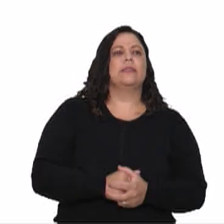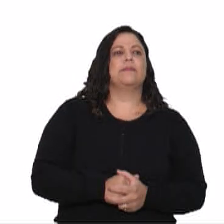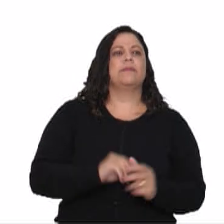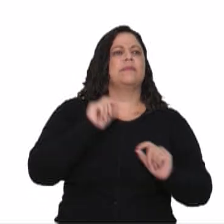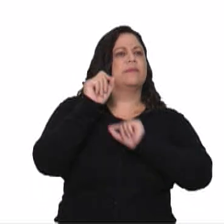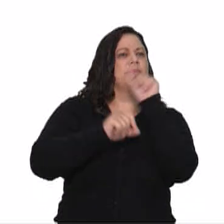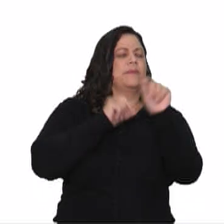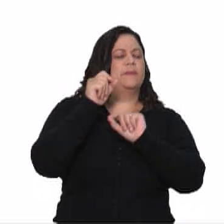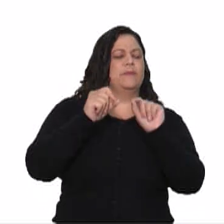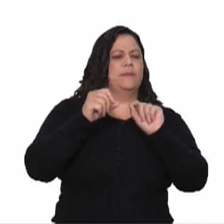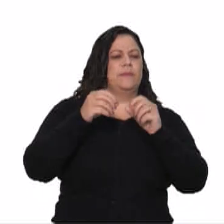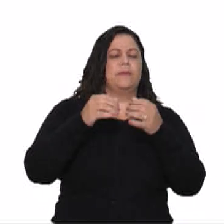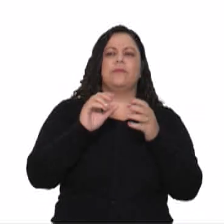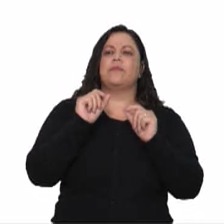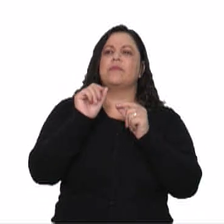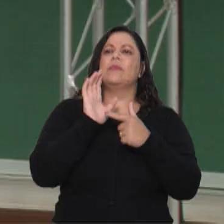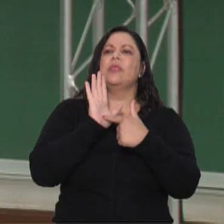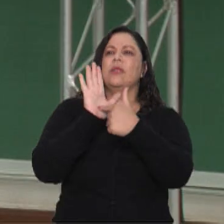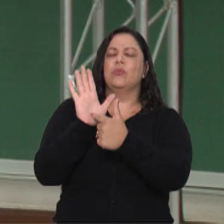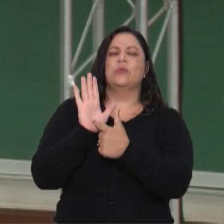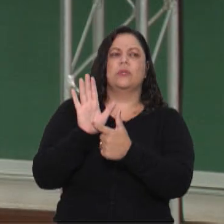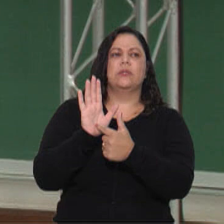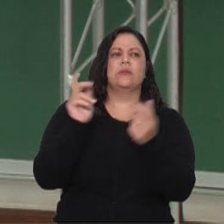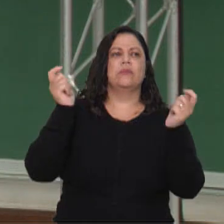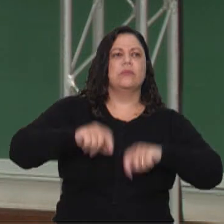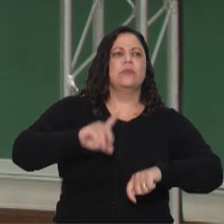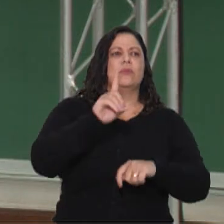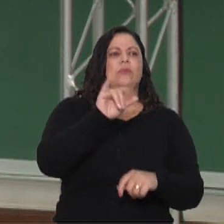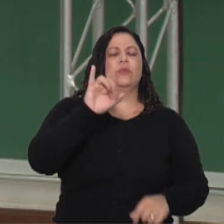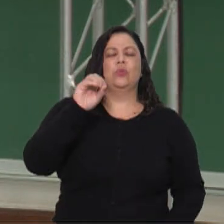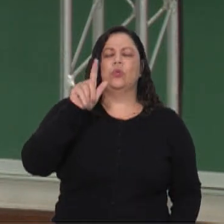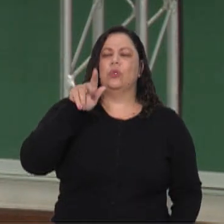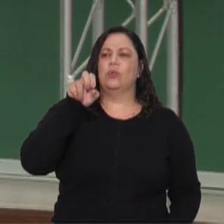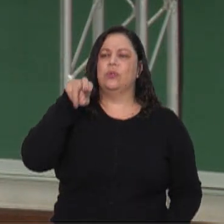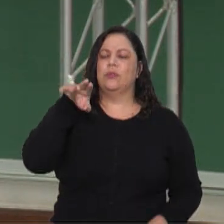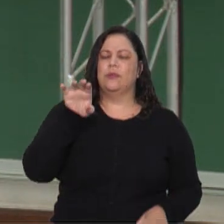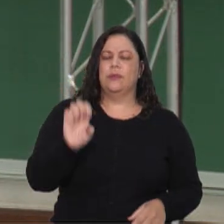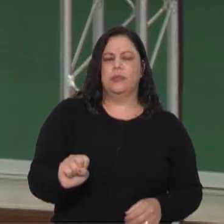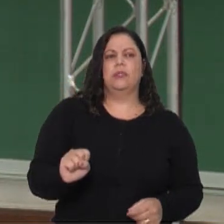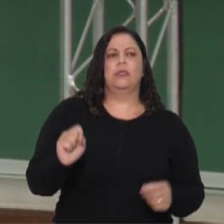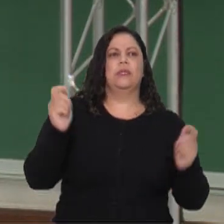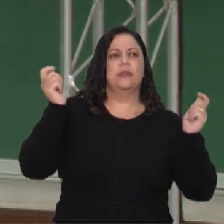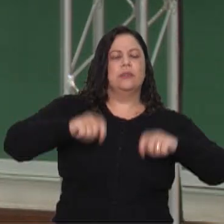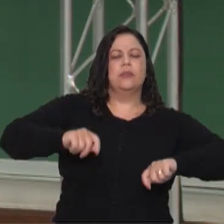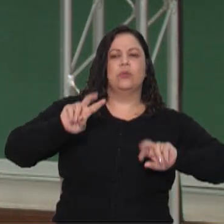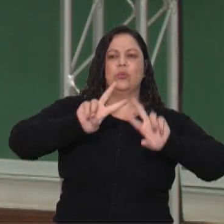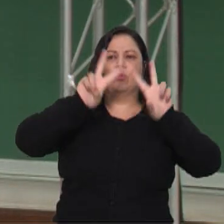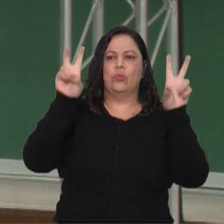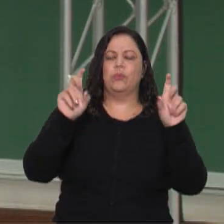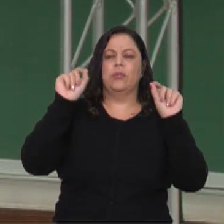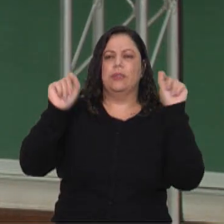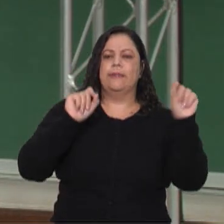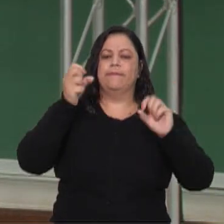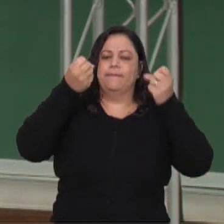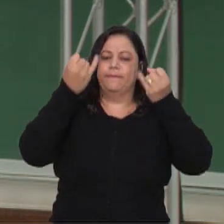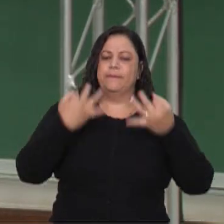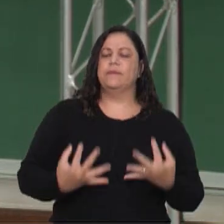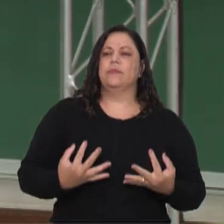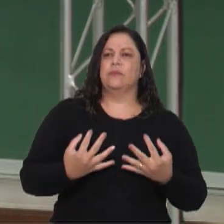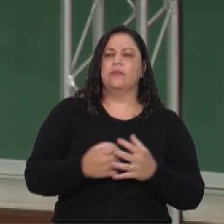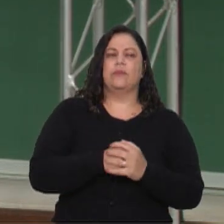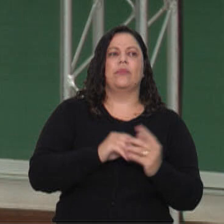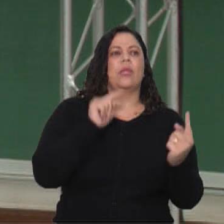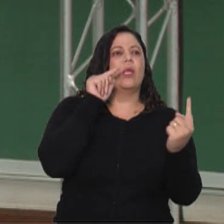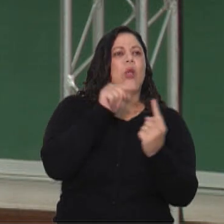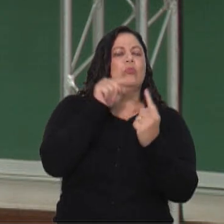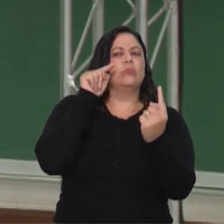doxografia selecionada, que é do filósofo Diógenes Laércio sobre Heráclito. Ela vai explicar alguns